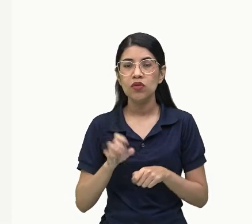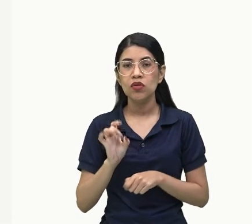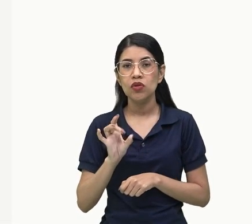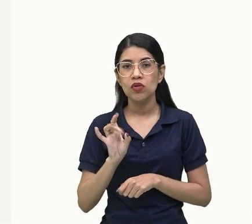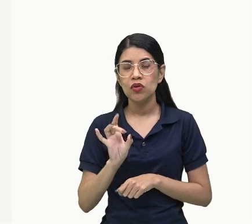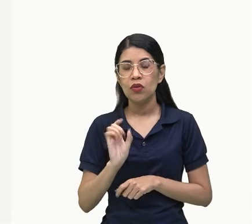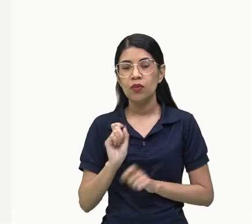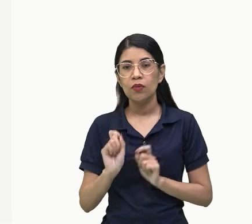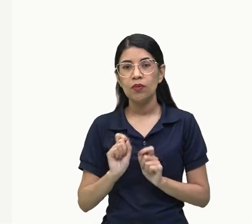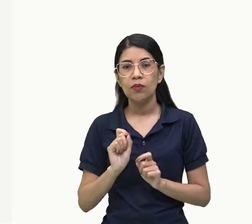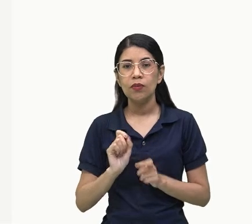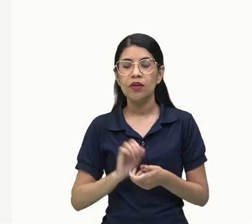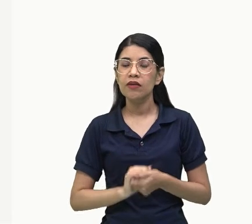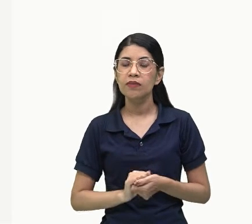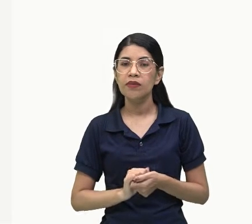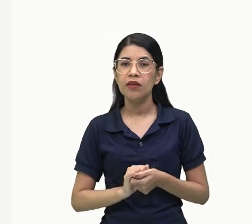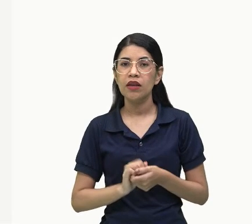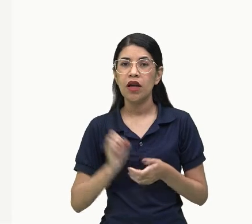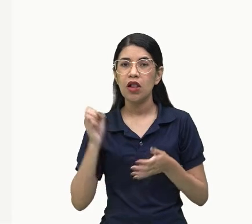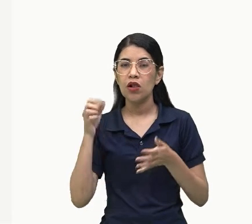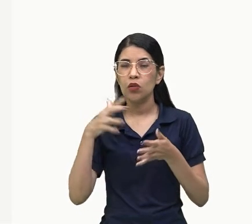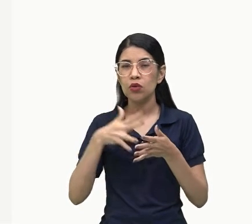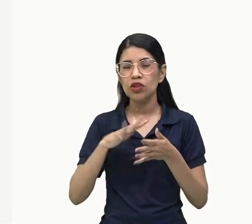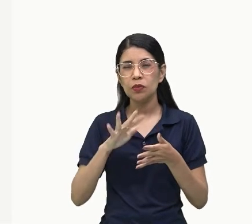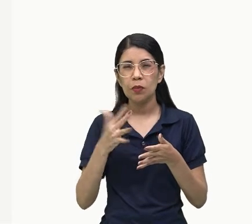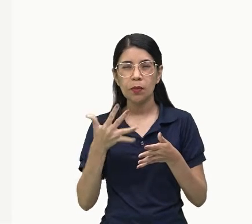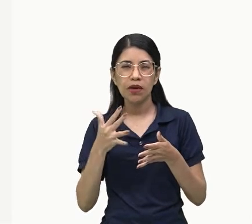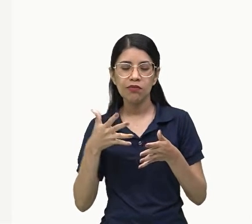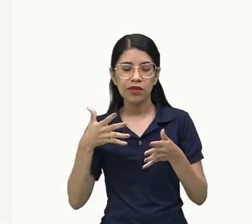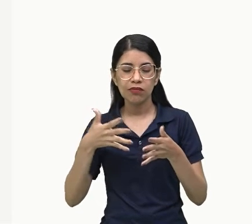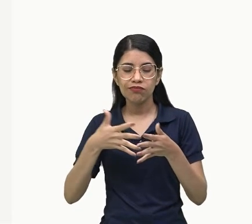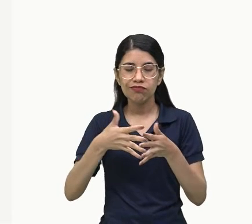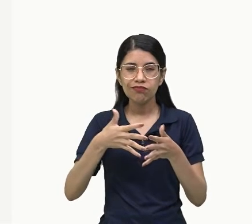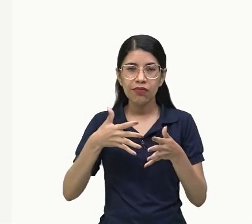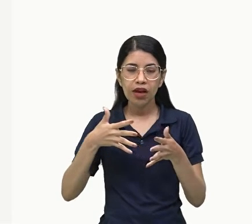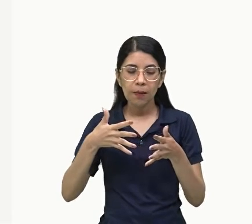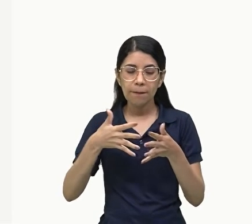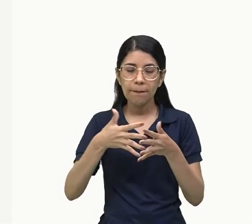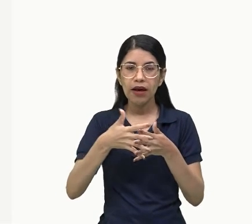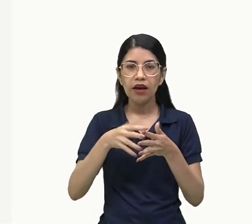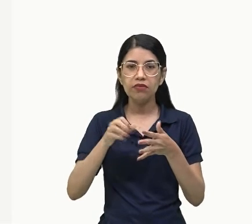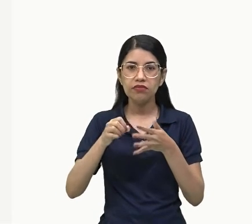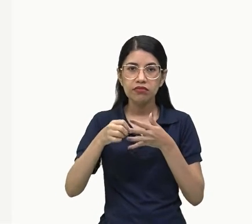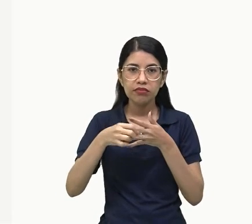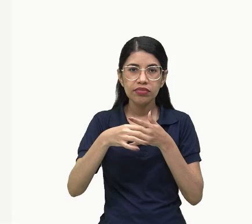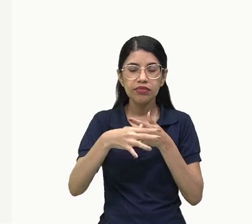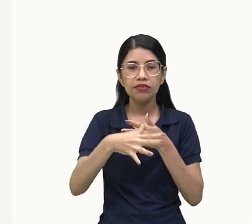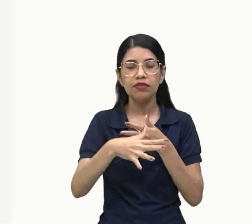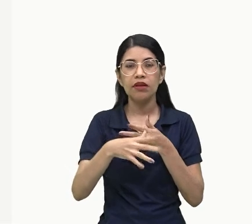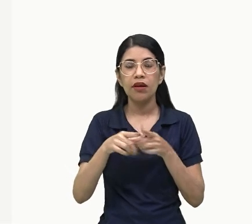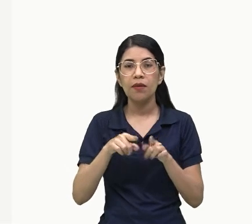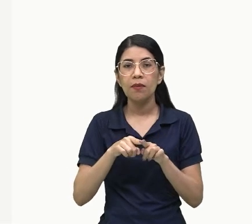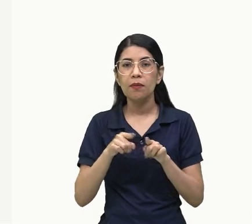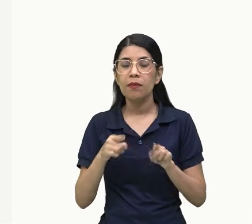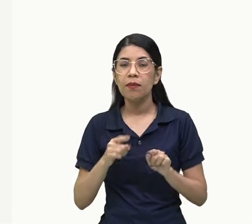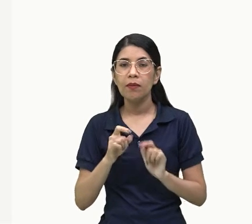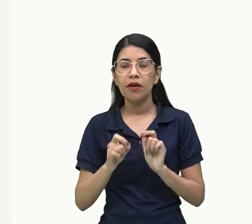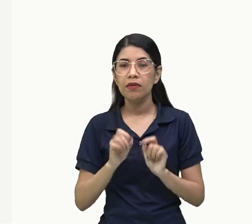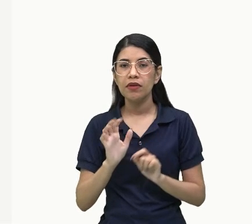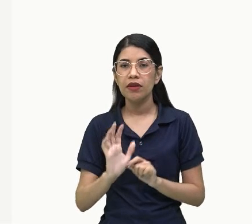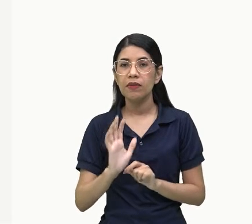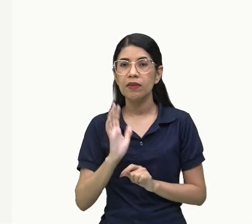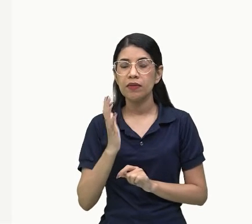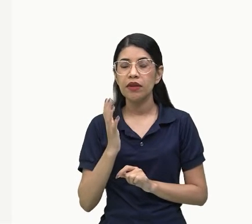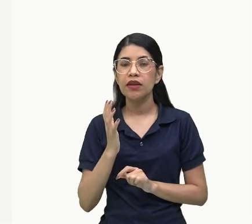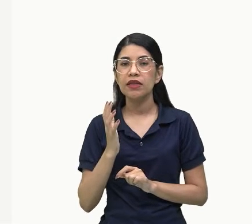apenas propagação irregular da luz. A luz ainda consegue se propagar, né?